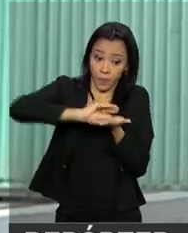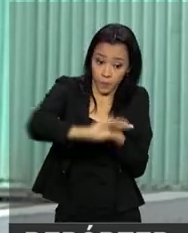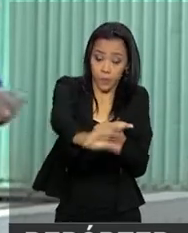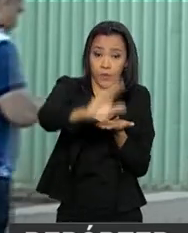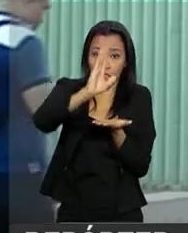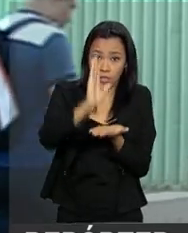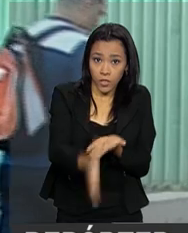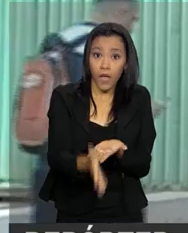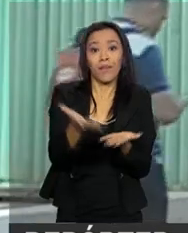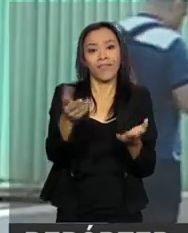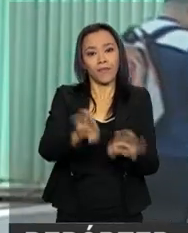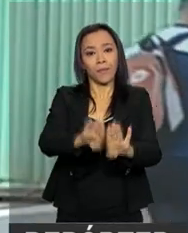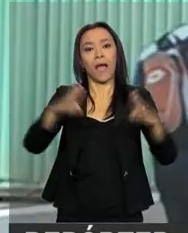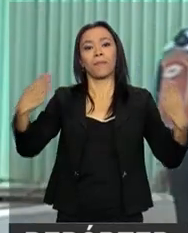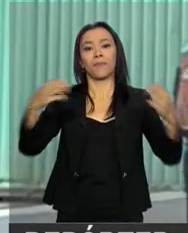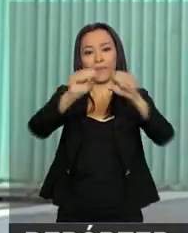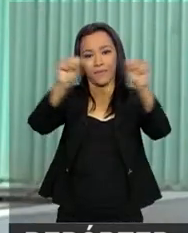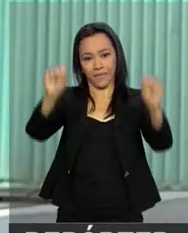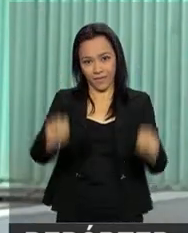que